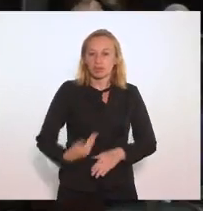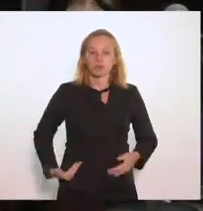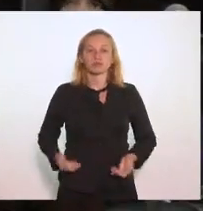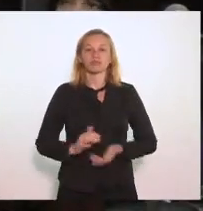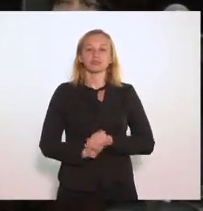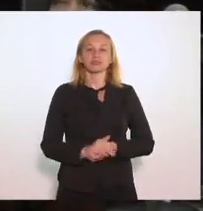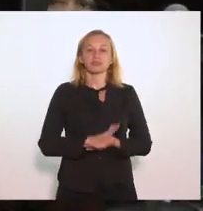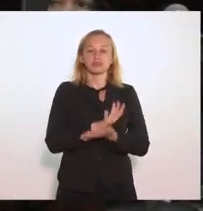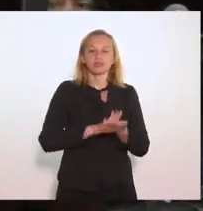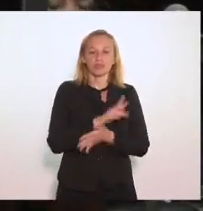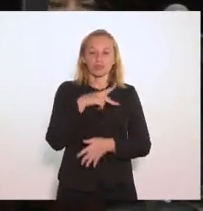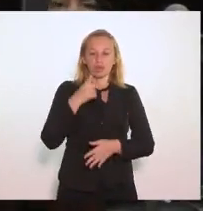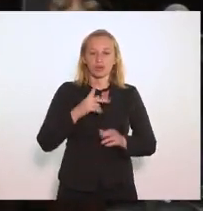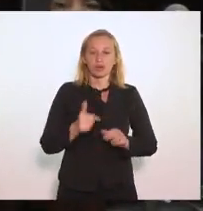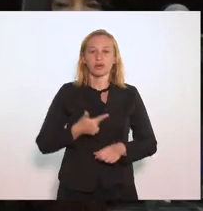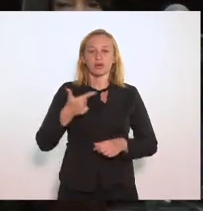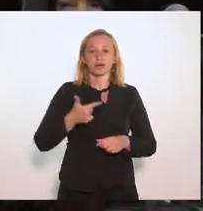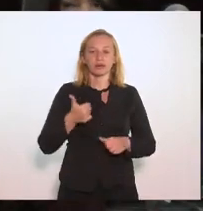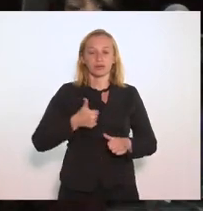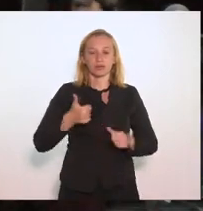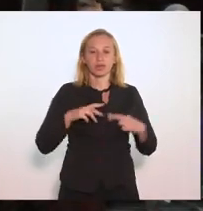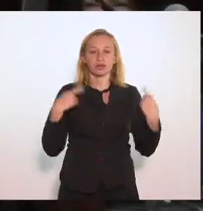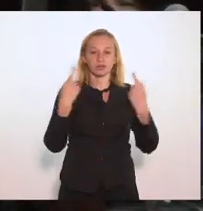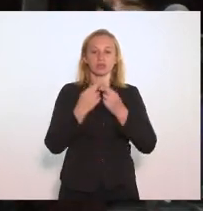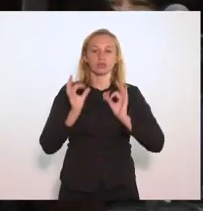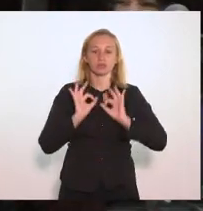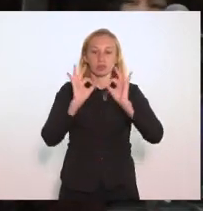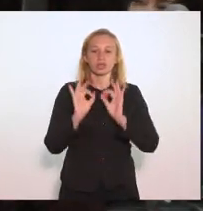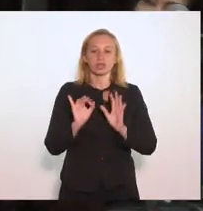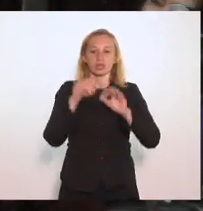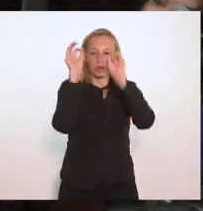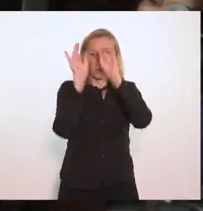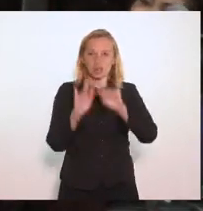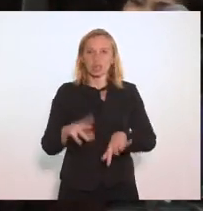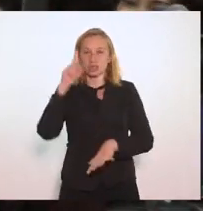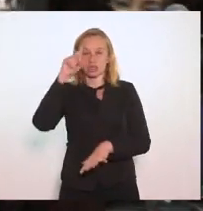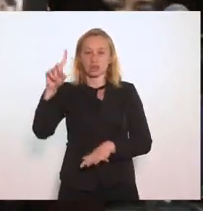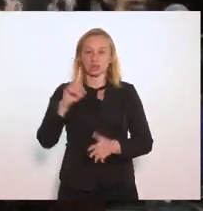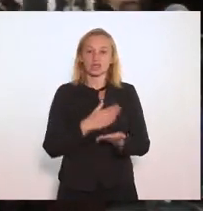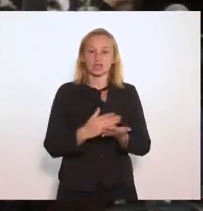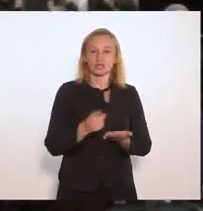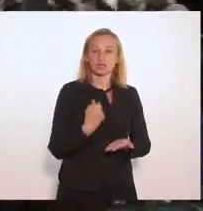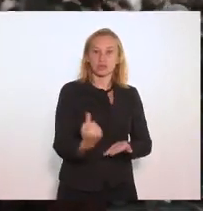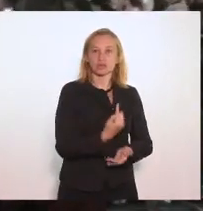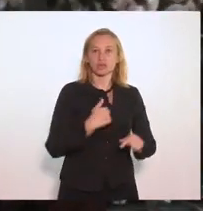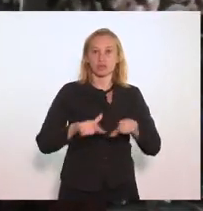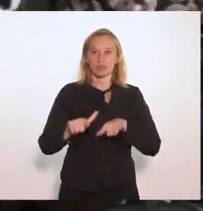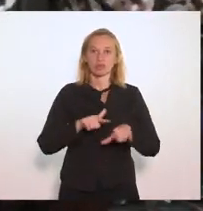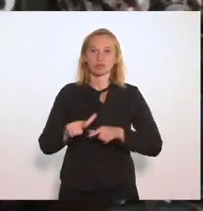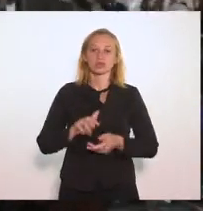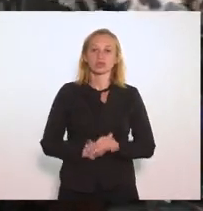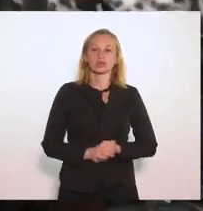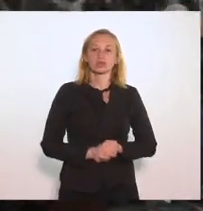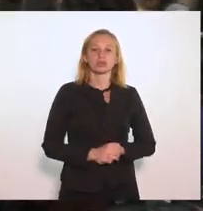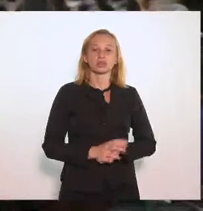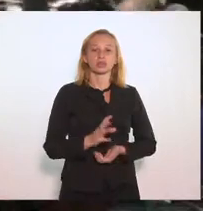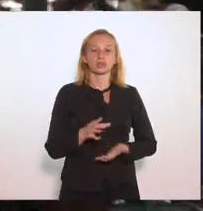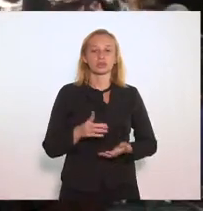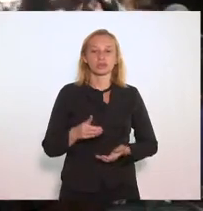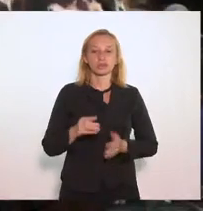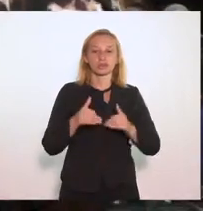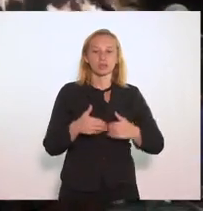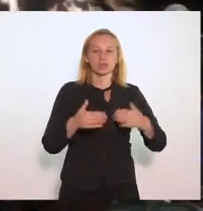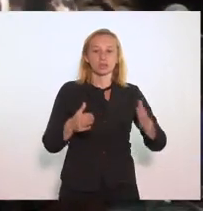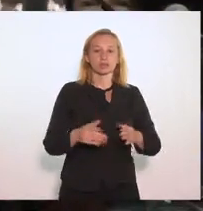nada mais a tratar na primeira sessão extraordinária mesmo está encerrada. Havendo número legal sobre a proteção de Deus, iniciamos os nossos trabalhos. Está aberta